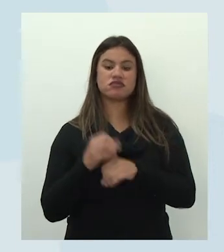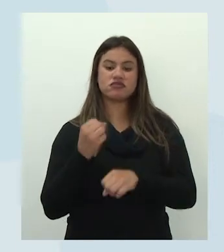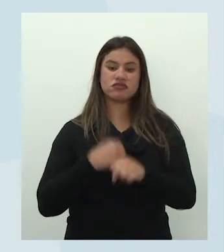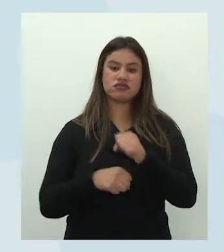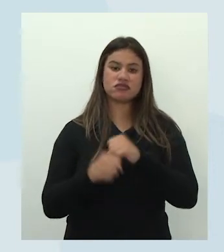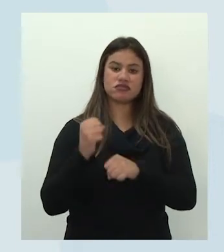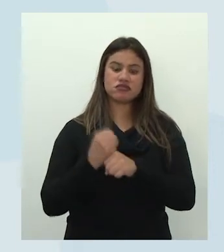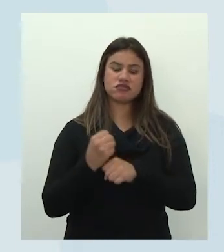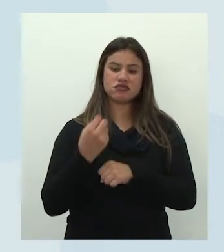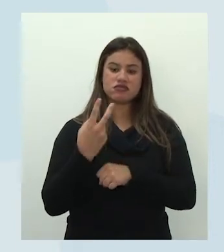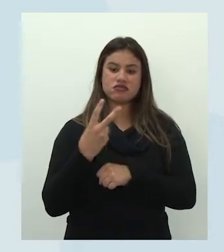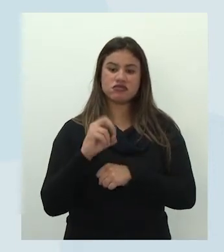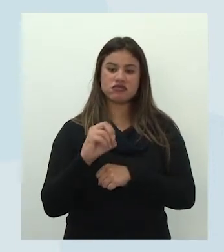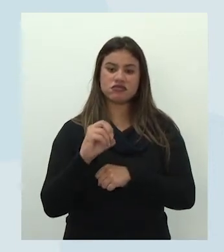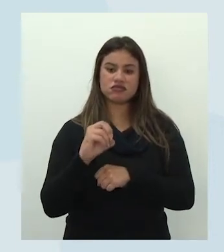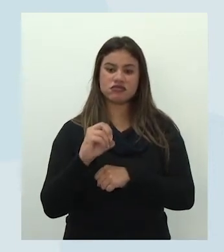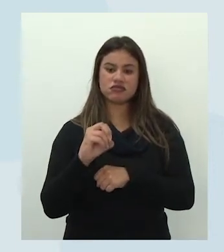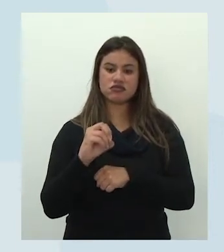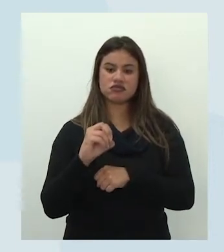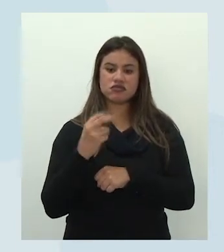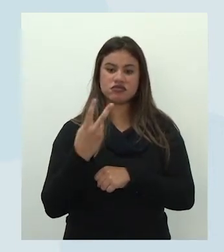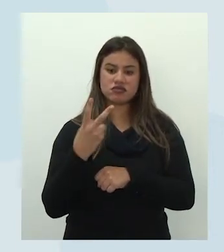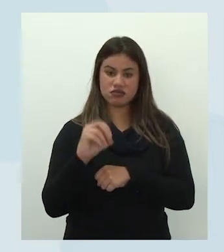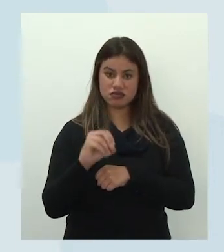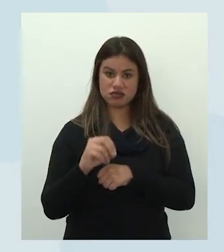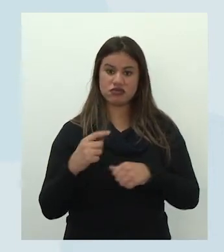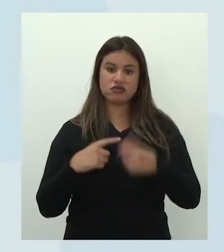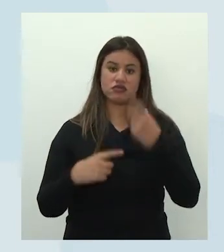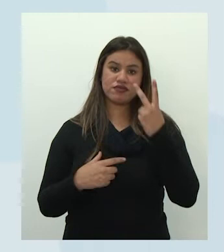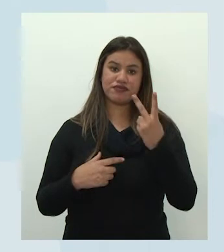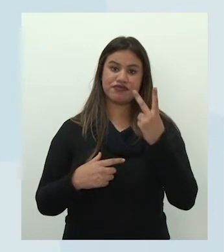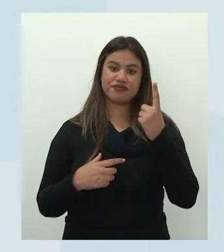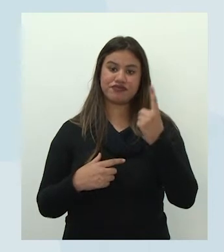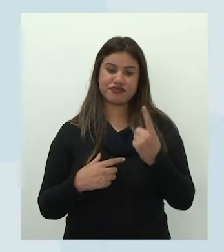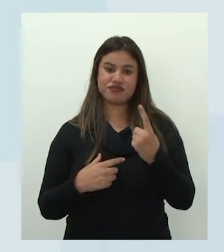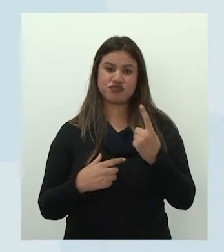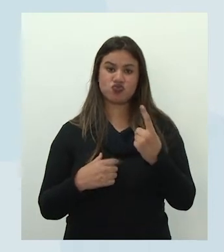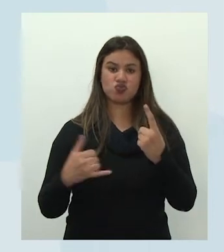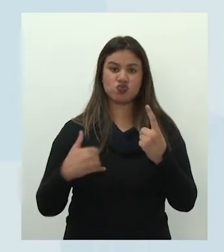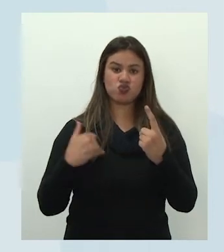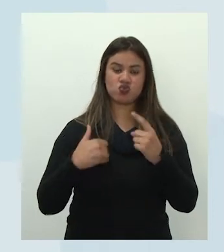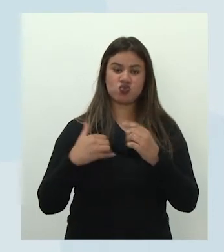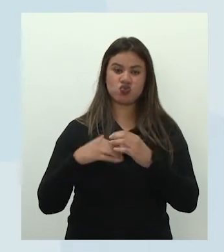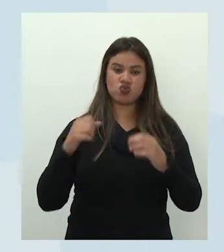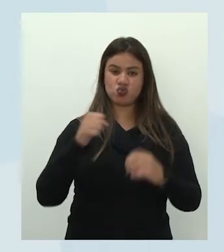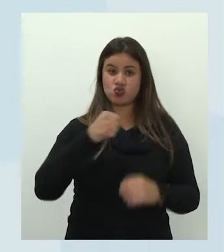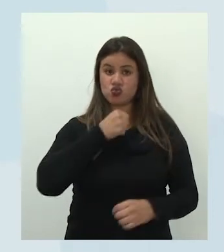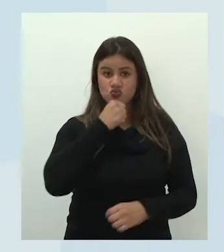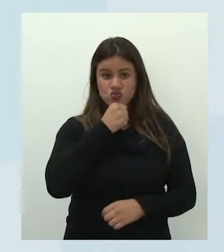serão 21 para cada 10 jovens. Isso traz